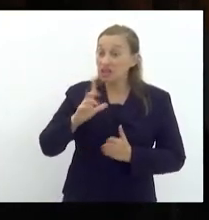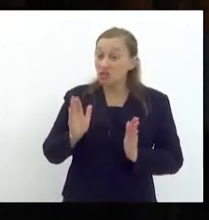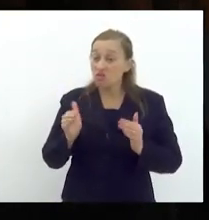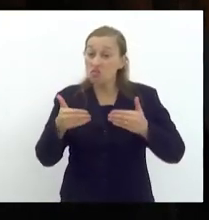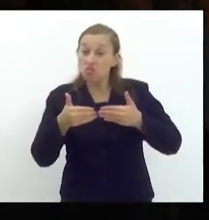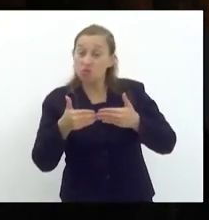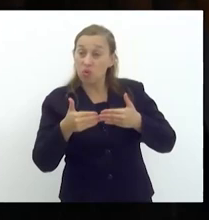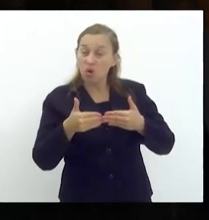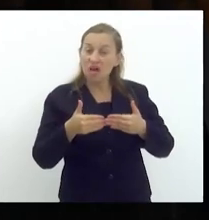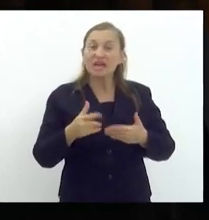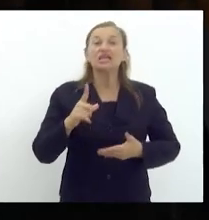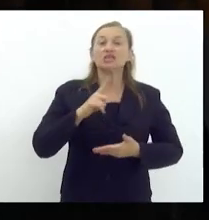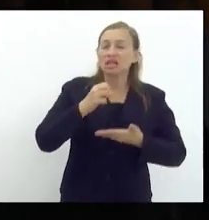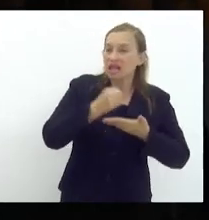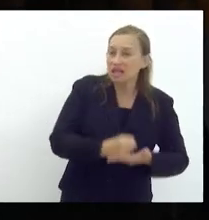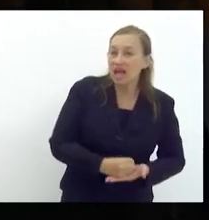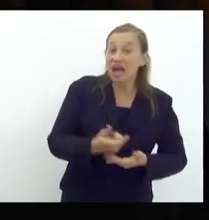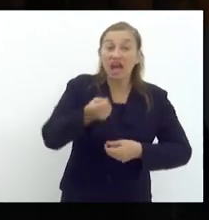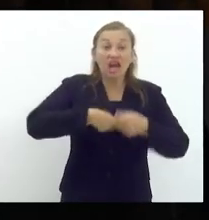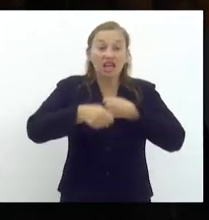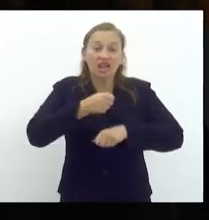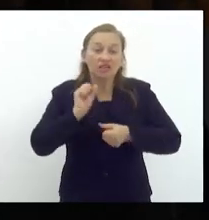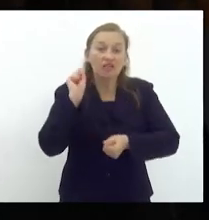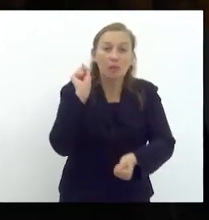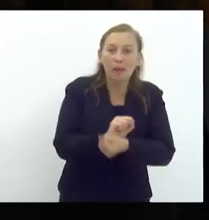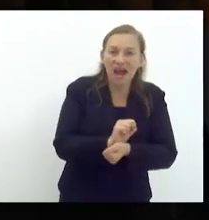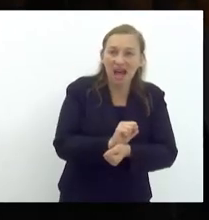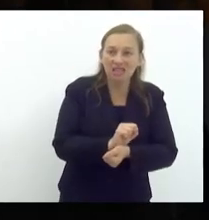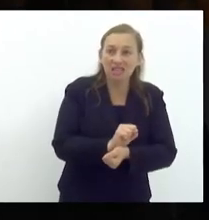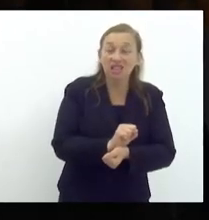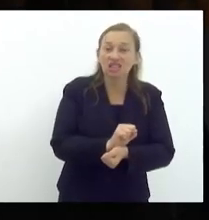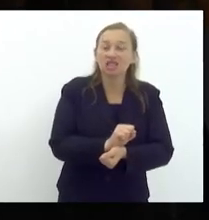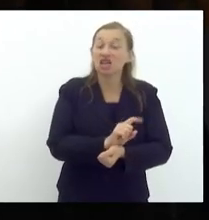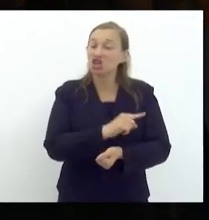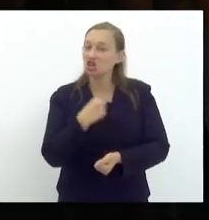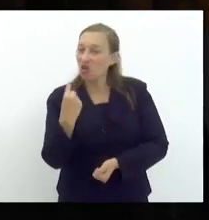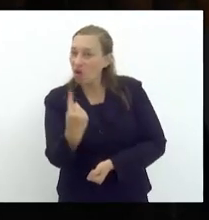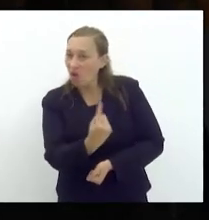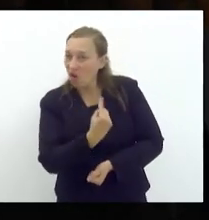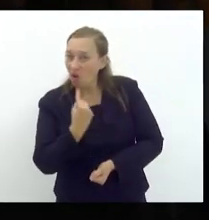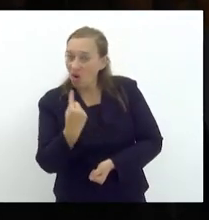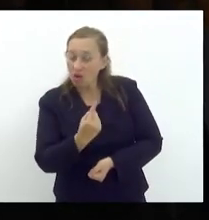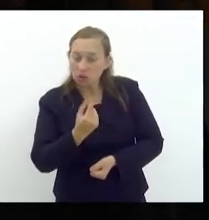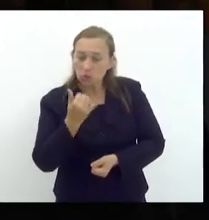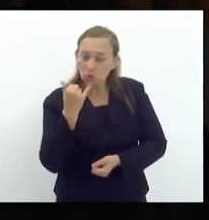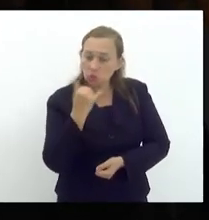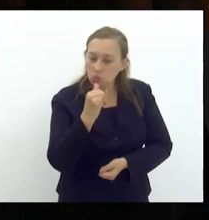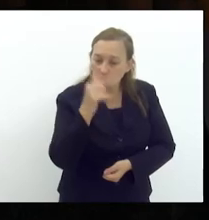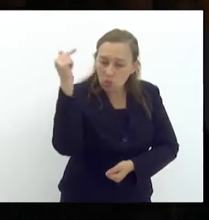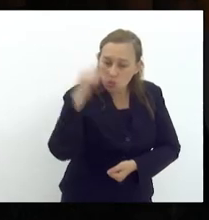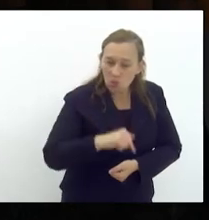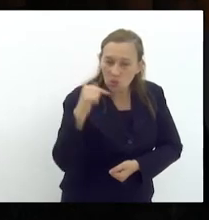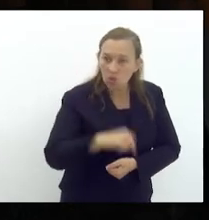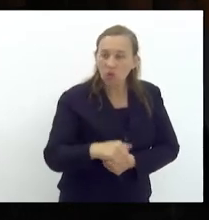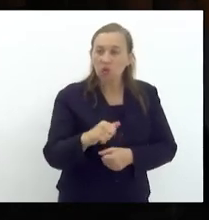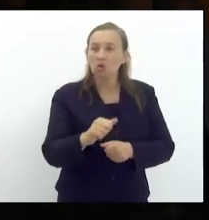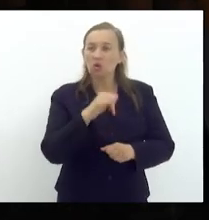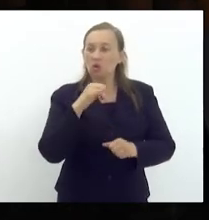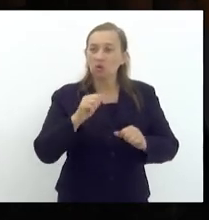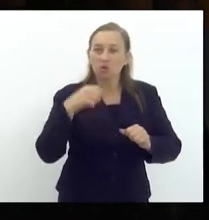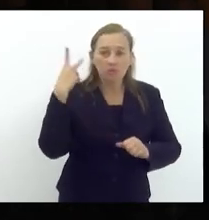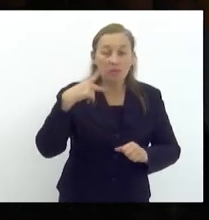sustentaram a ideia que a economia fosse paralisada e nós com muita energia aqui no Parlamento Fluminense